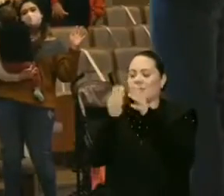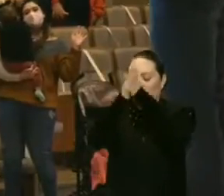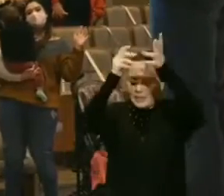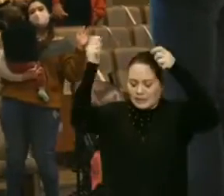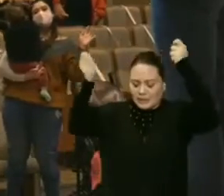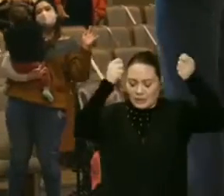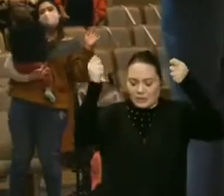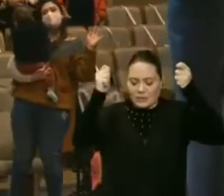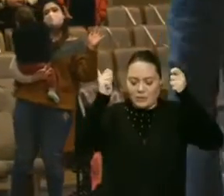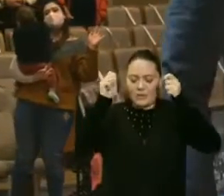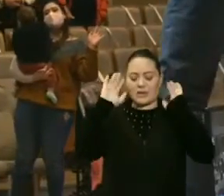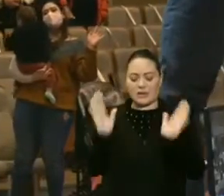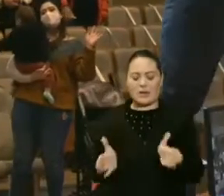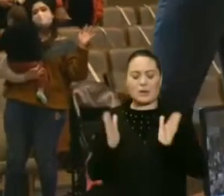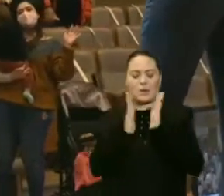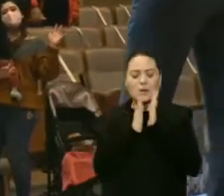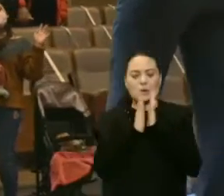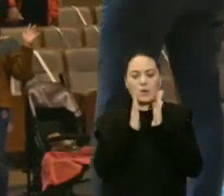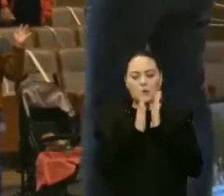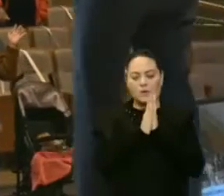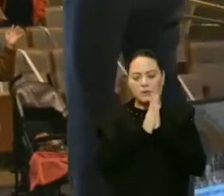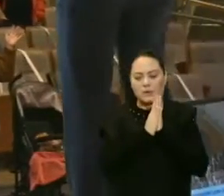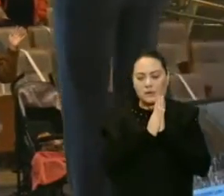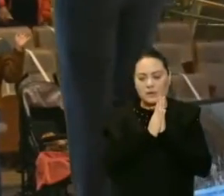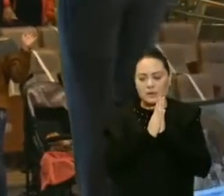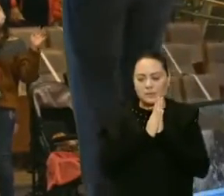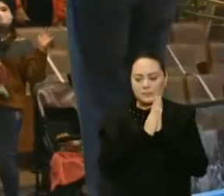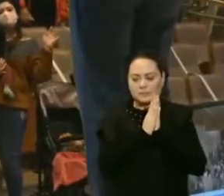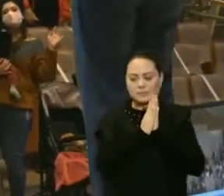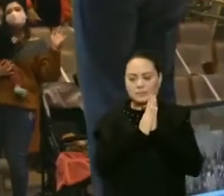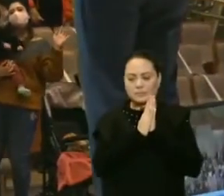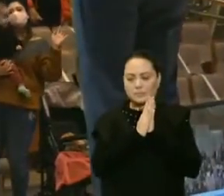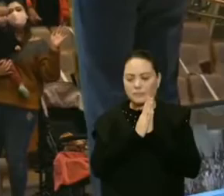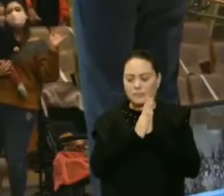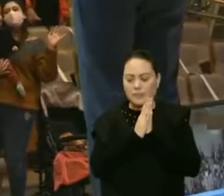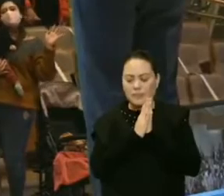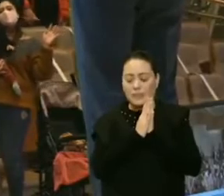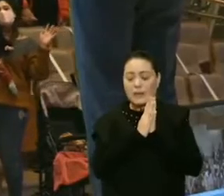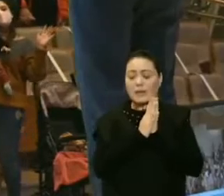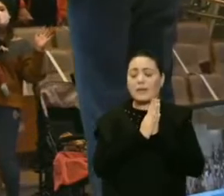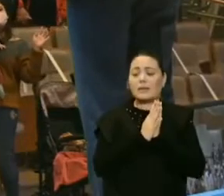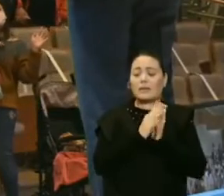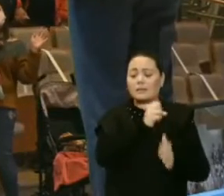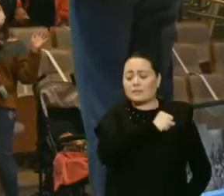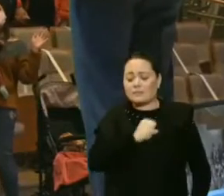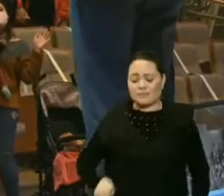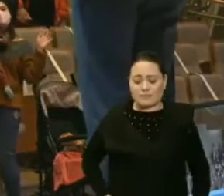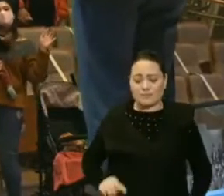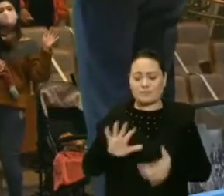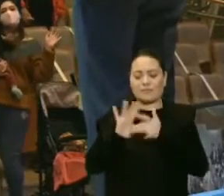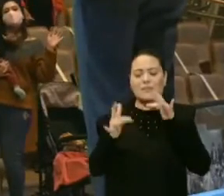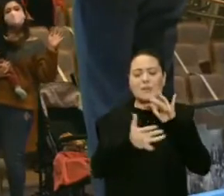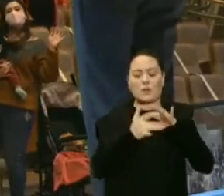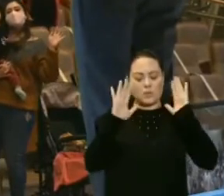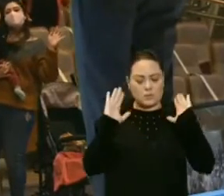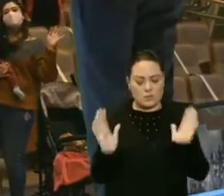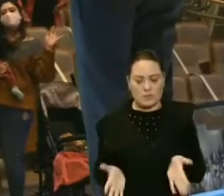Nós vamos orar agora. Você que estendeu suas mãos, repita assim comigo: Senhor Jesus, eu